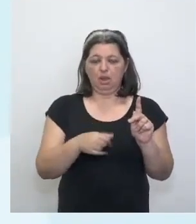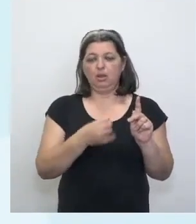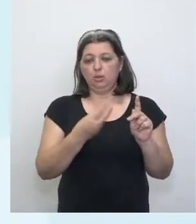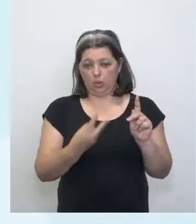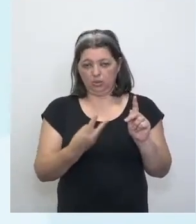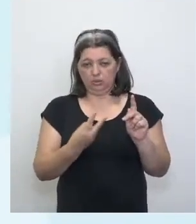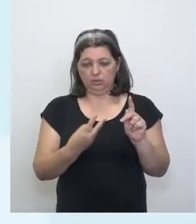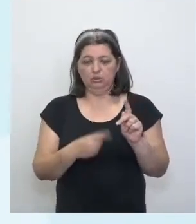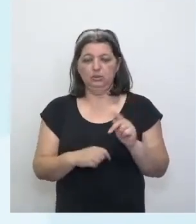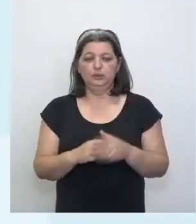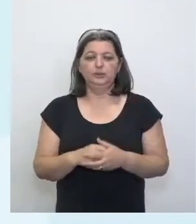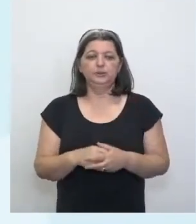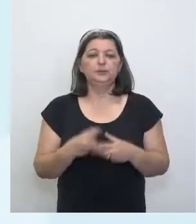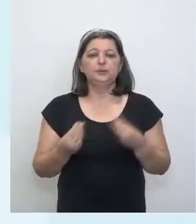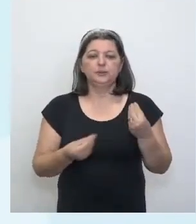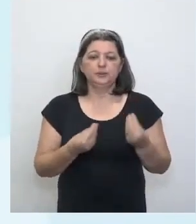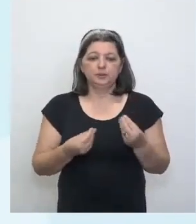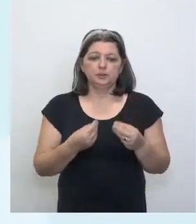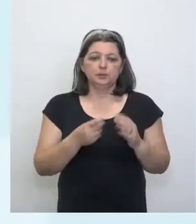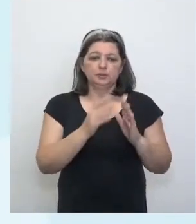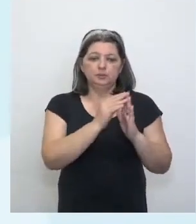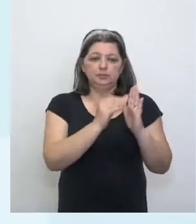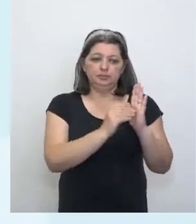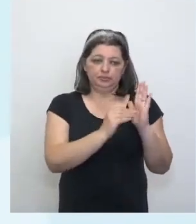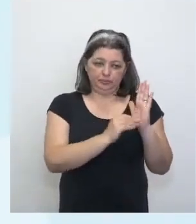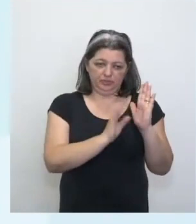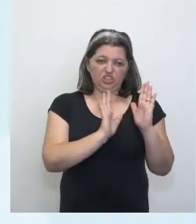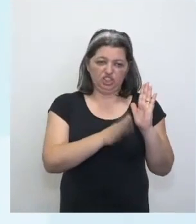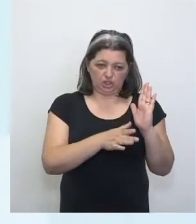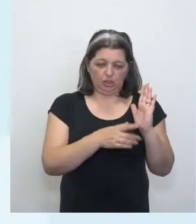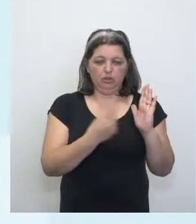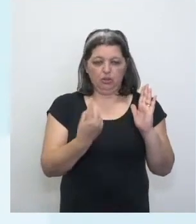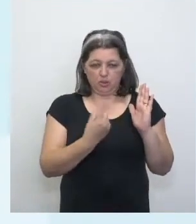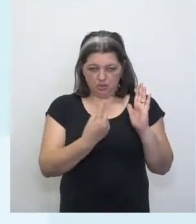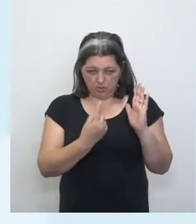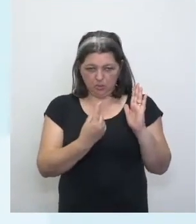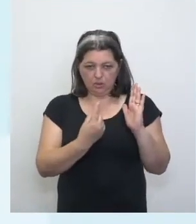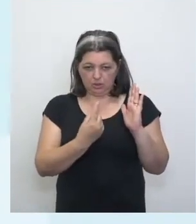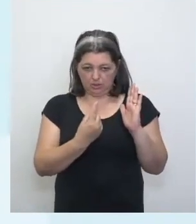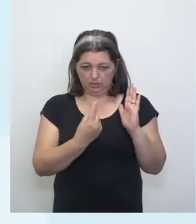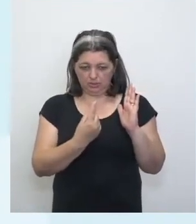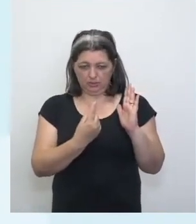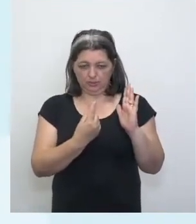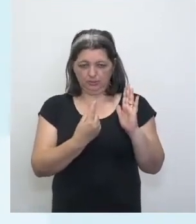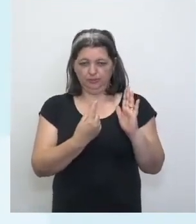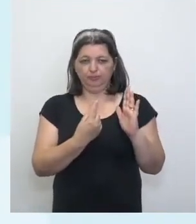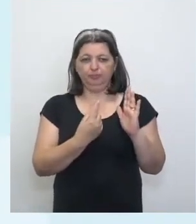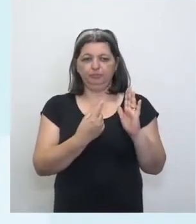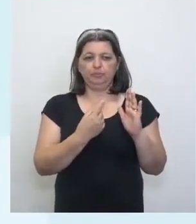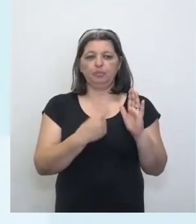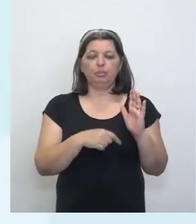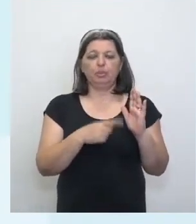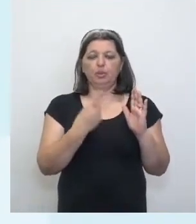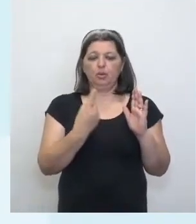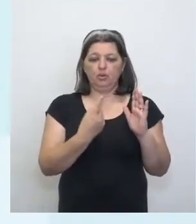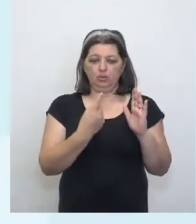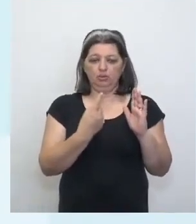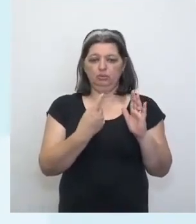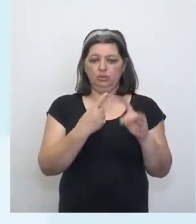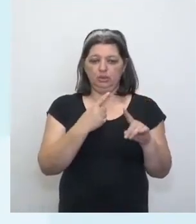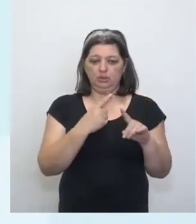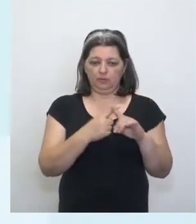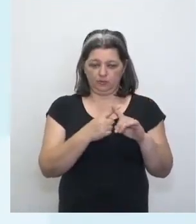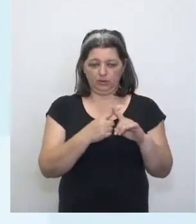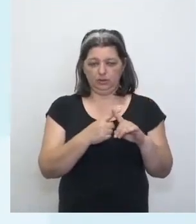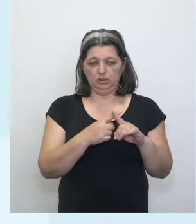que você vai fazer? Vai abaixar esse 1, já achou o primeiro coeficiente. Aí vai fazer uma vez o valor do K, então 1 vezes 2 vai anotar lá na